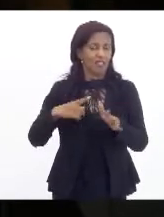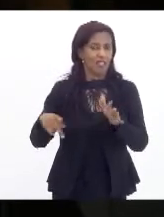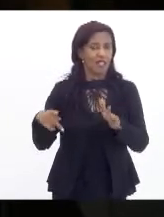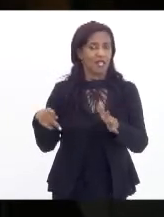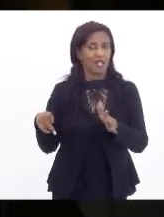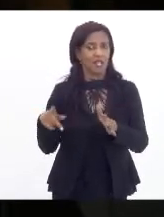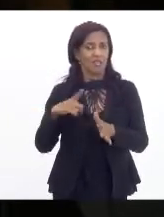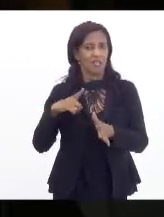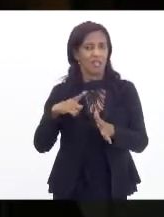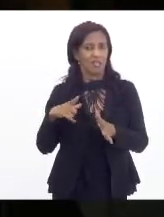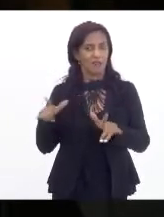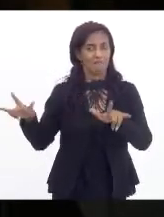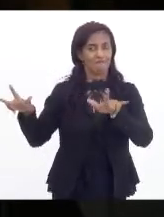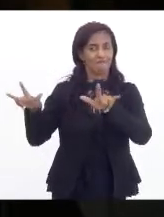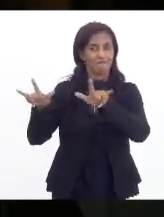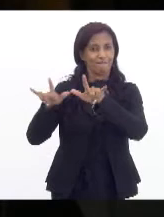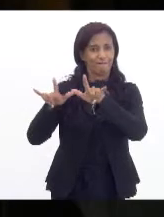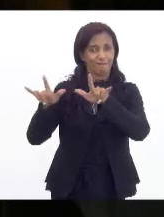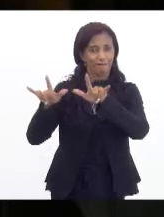própria milícia.